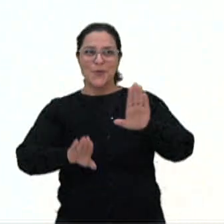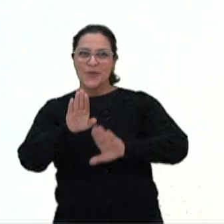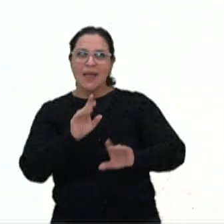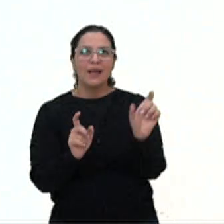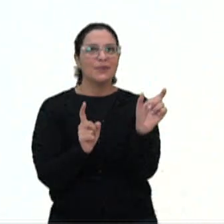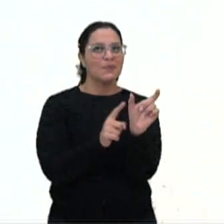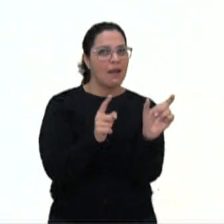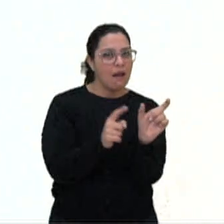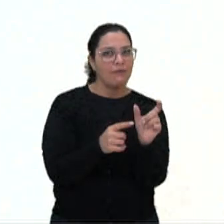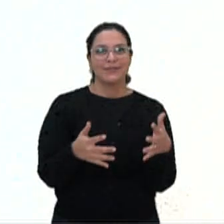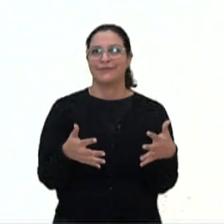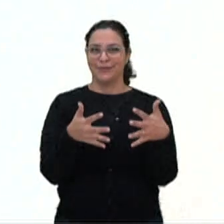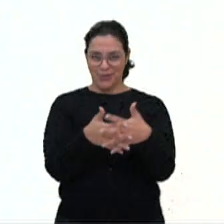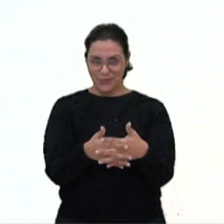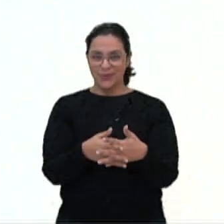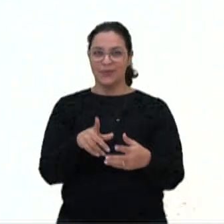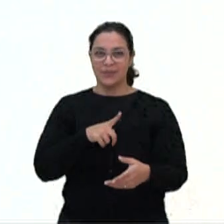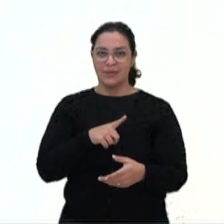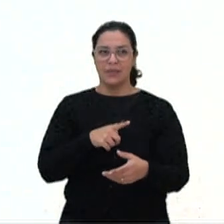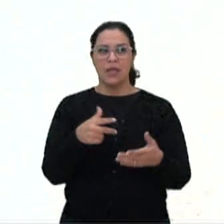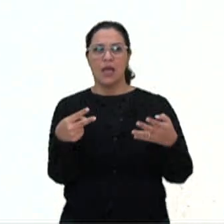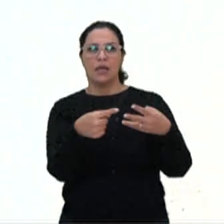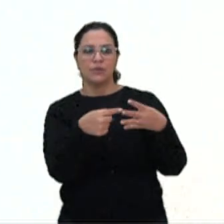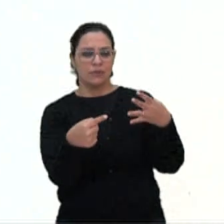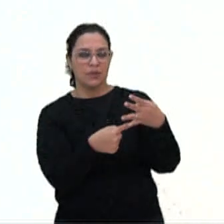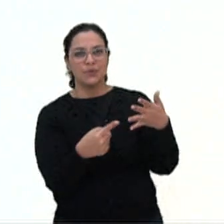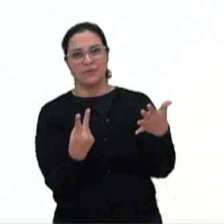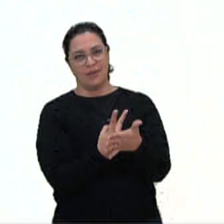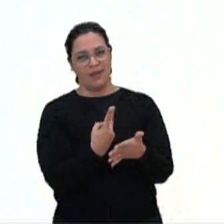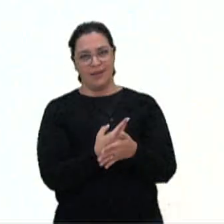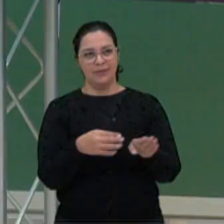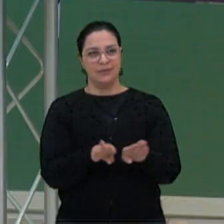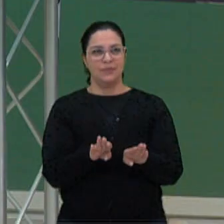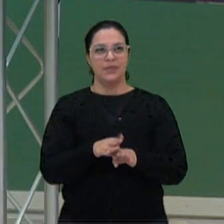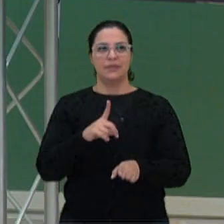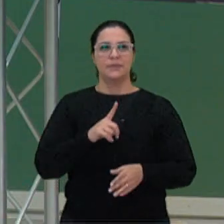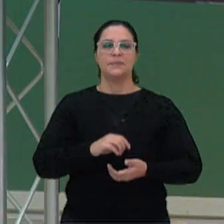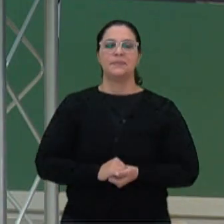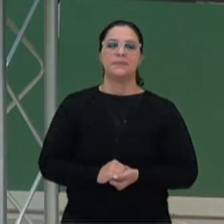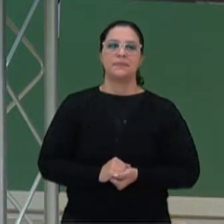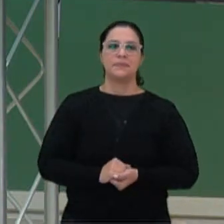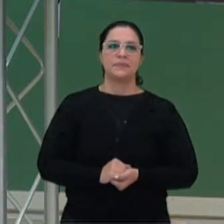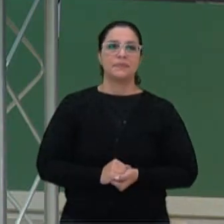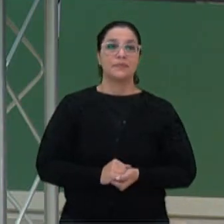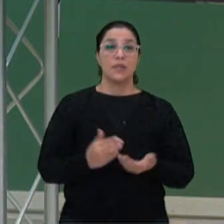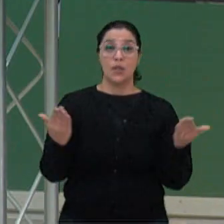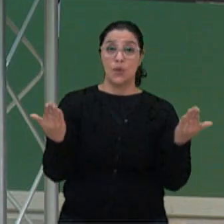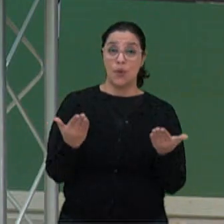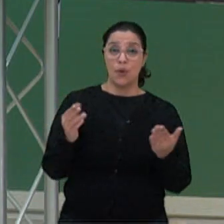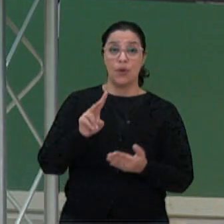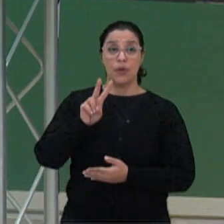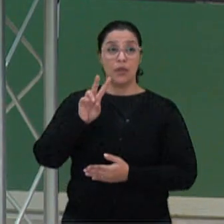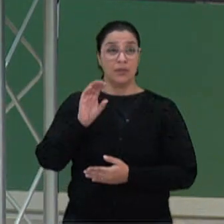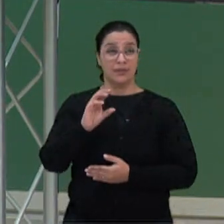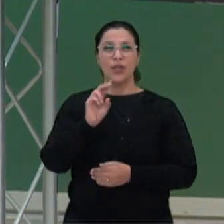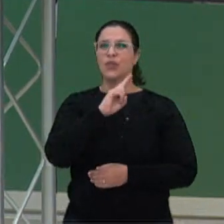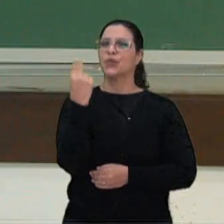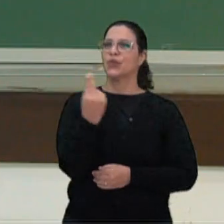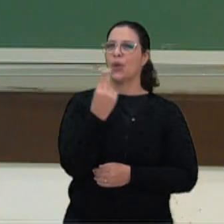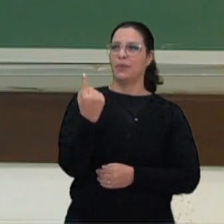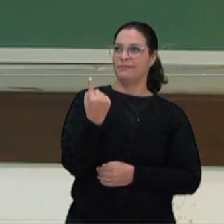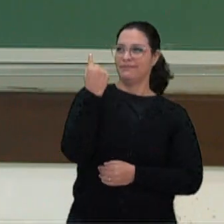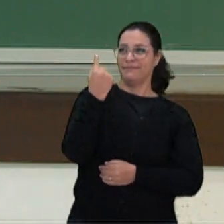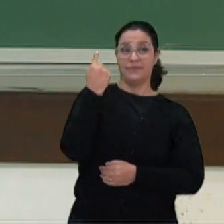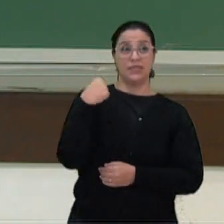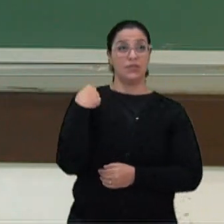termos que às vezes confundem a gente. E os outros 2 vocês viram também, né, que não é correto. Chikungunya. Essa aqui é o que a